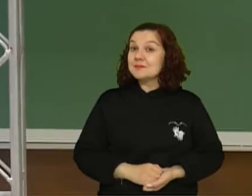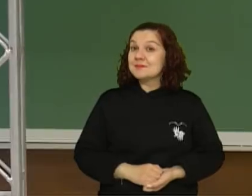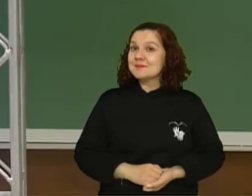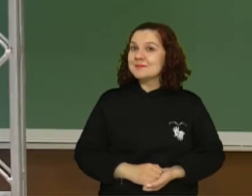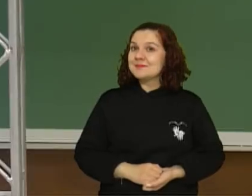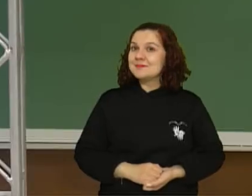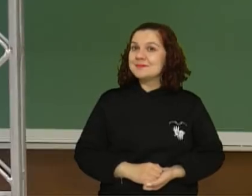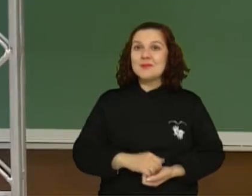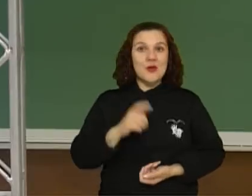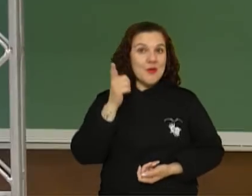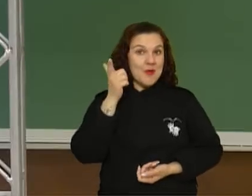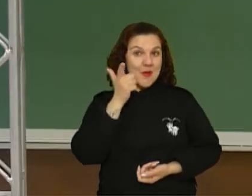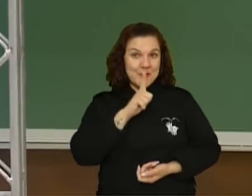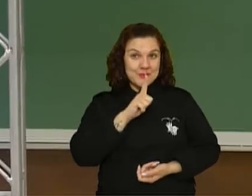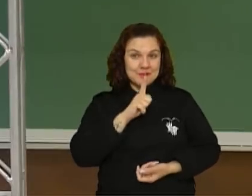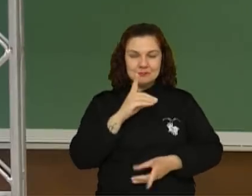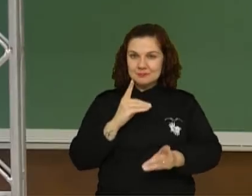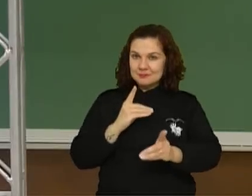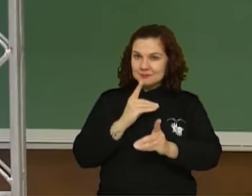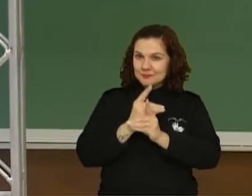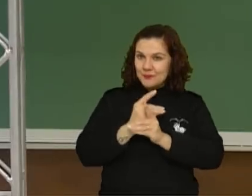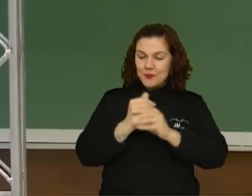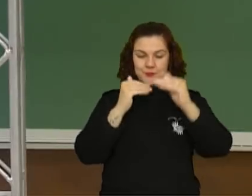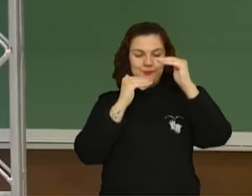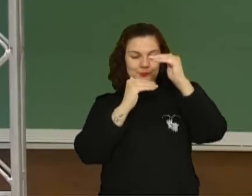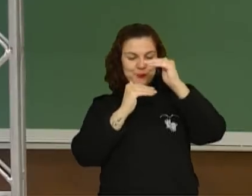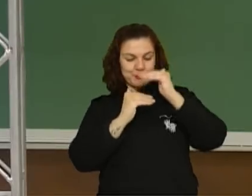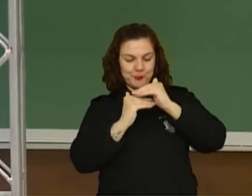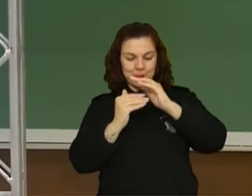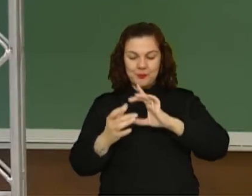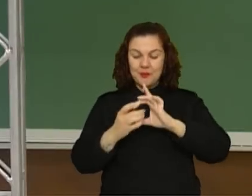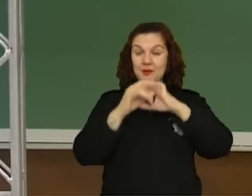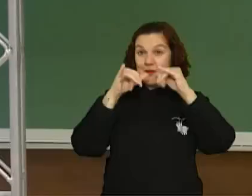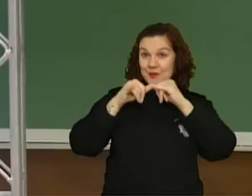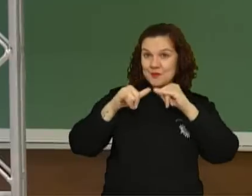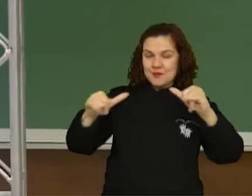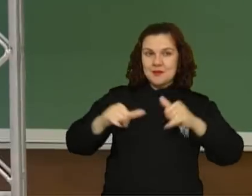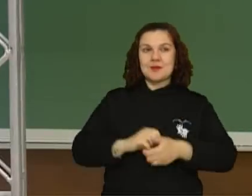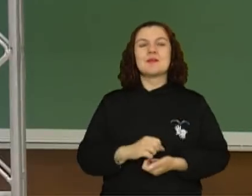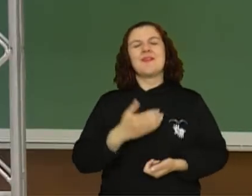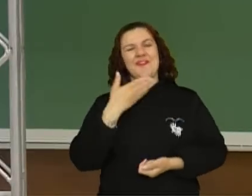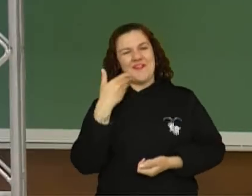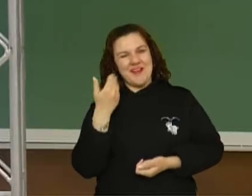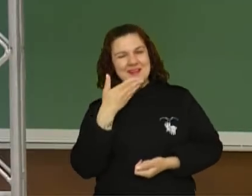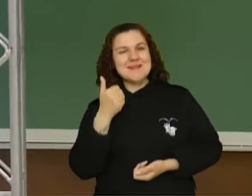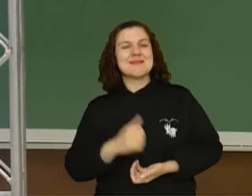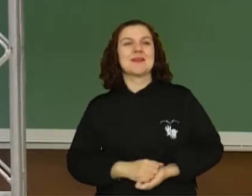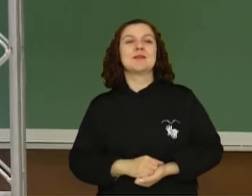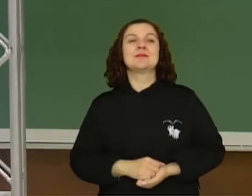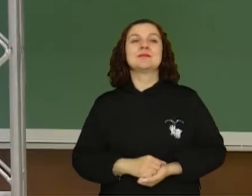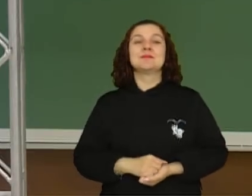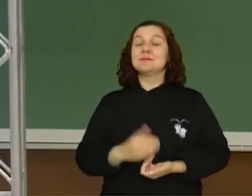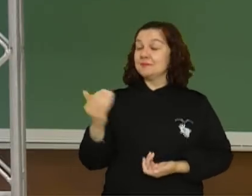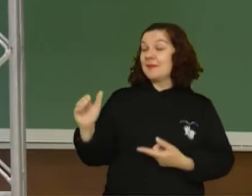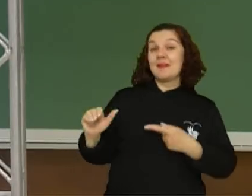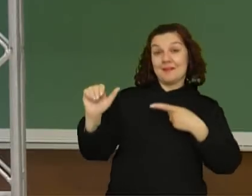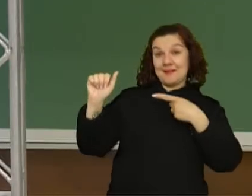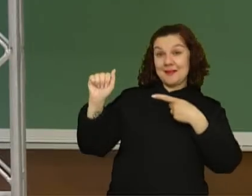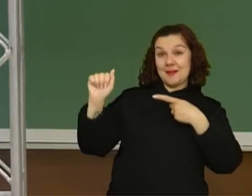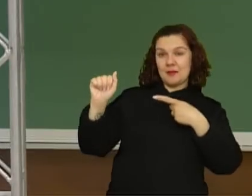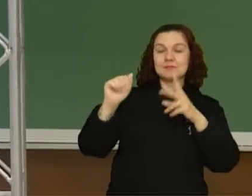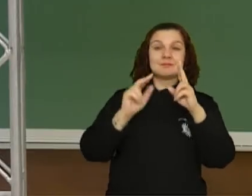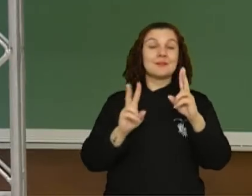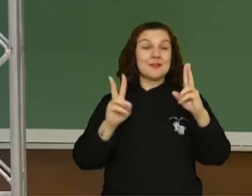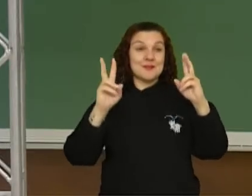Daí, pessoal, conseguiram lá localizar as partes que compõem a notícia? Muito fácil, né? Então, nós temos ali